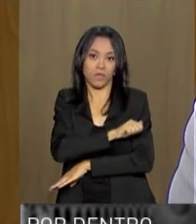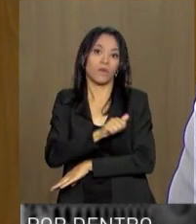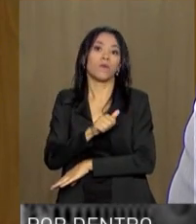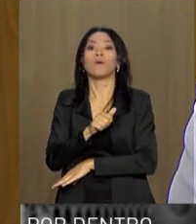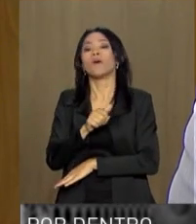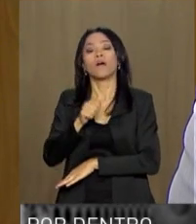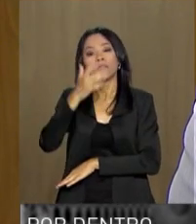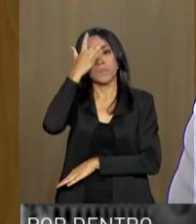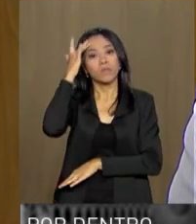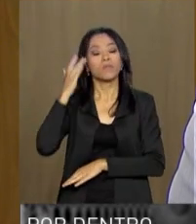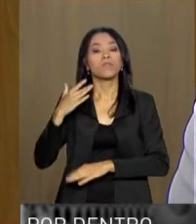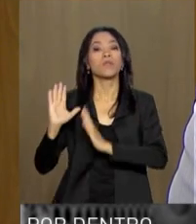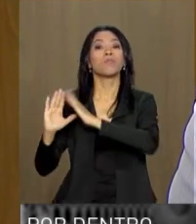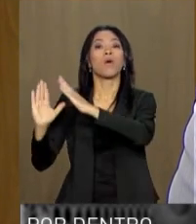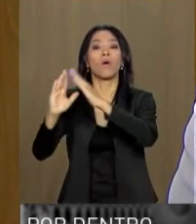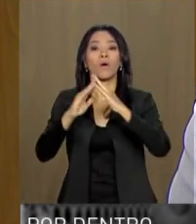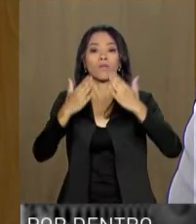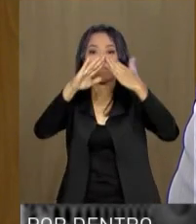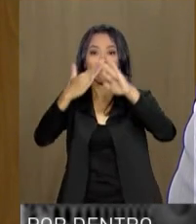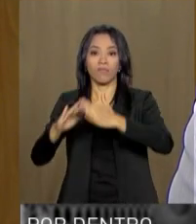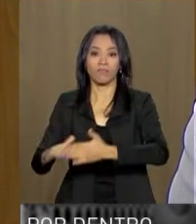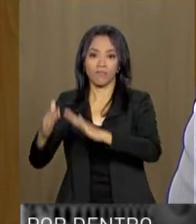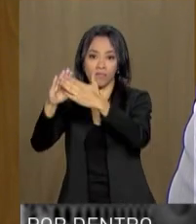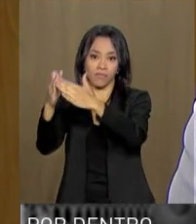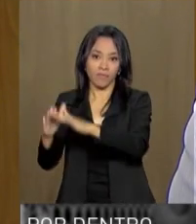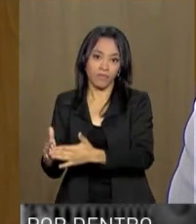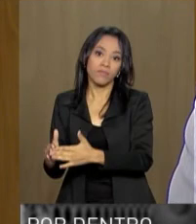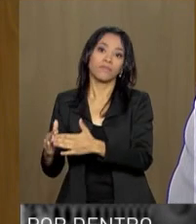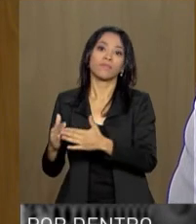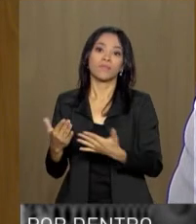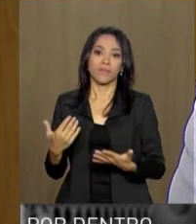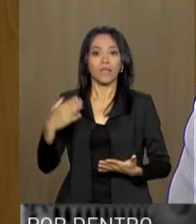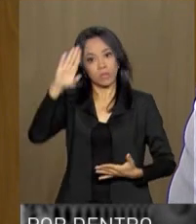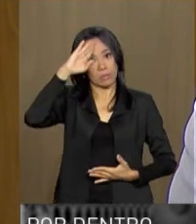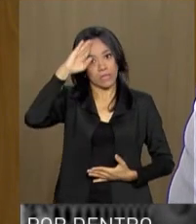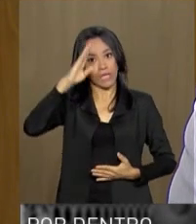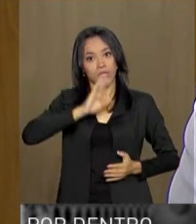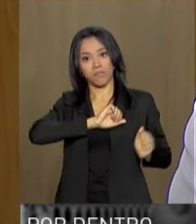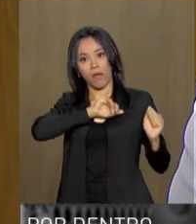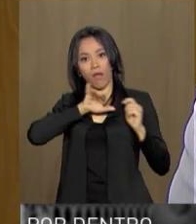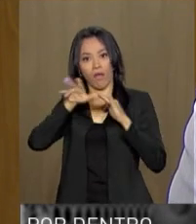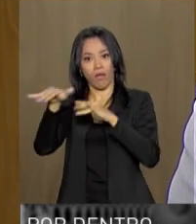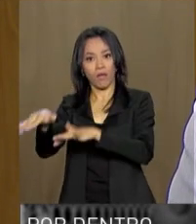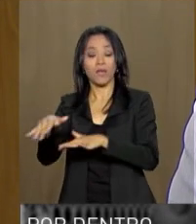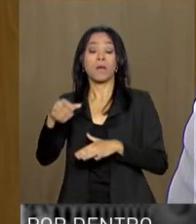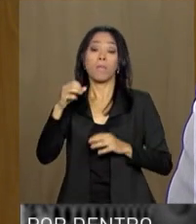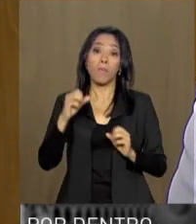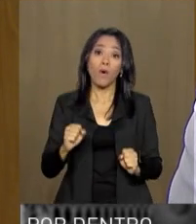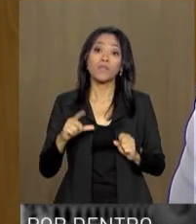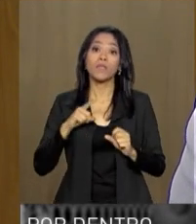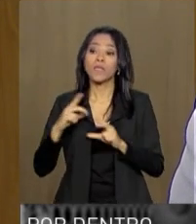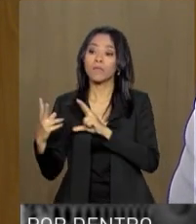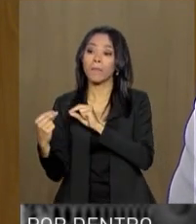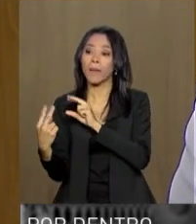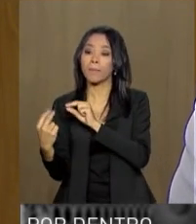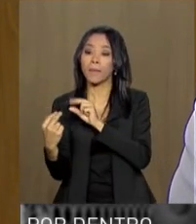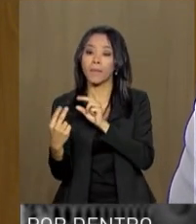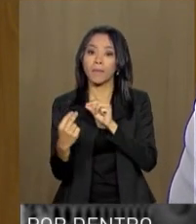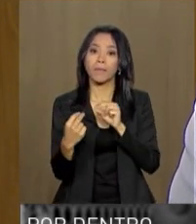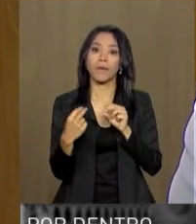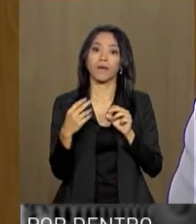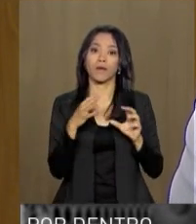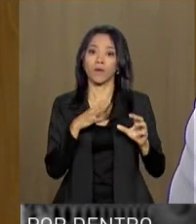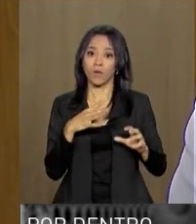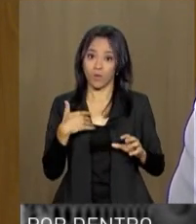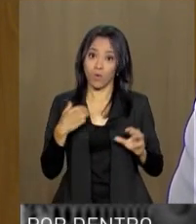mora no rio de janeiro nas comunidades atingidas e pela intervenção elas possam ter um diálogo permanente com o